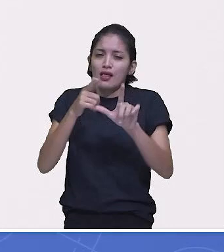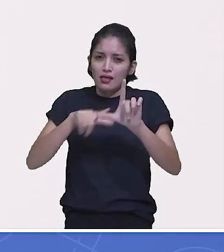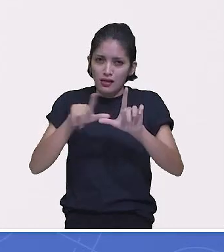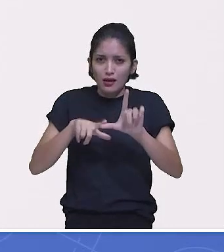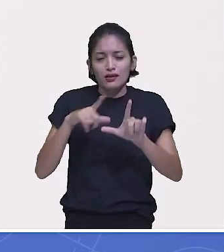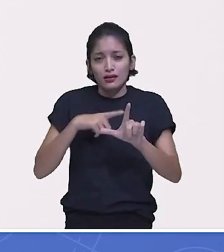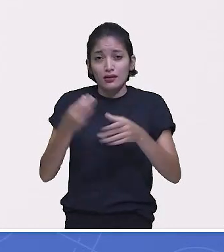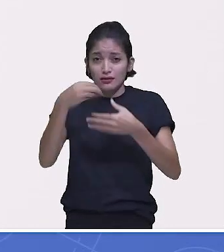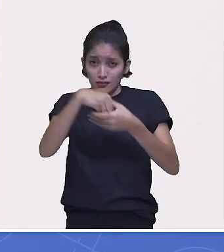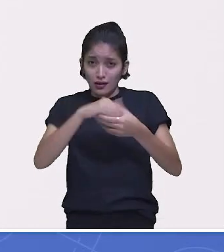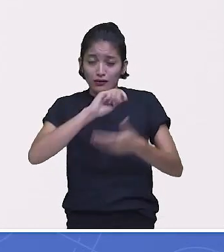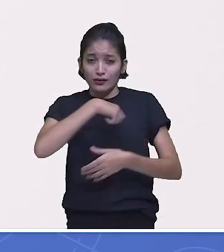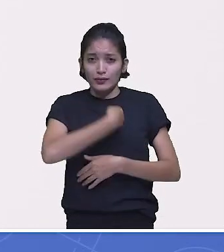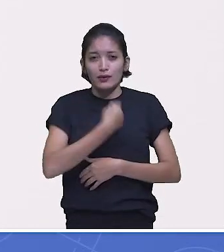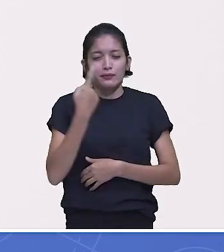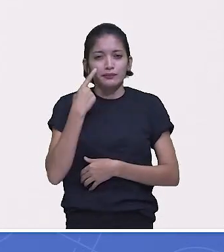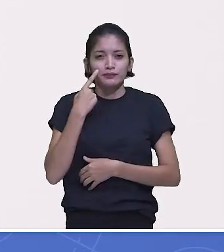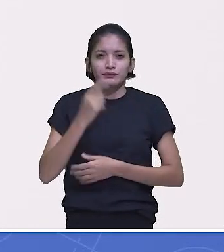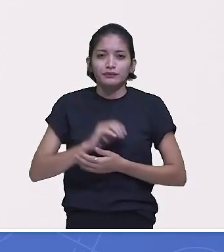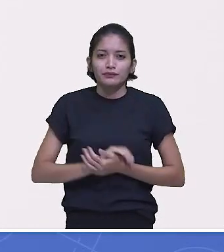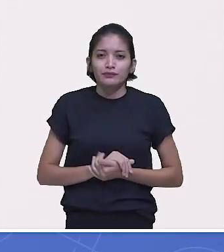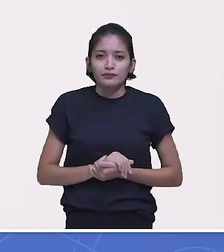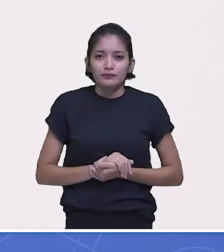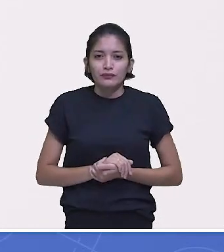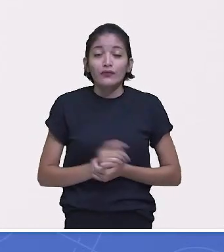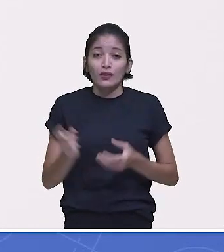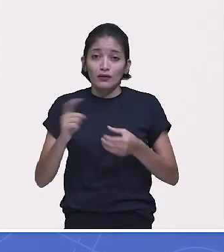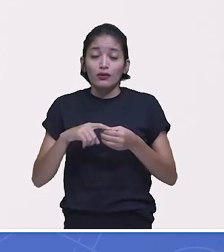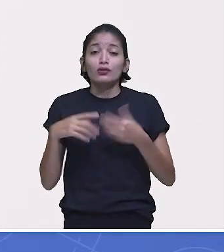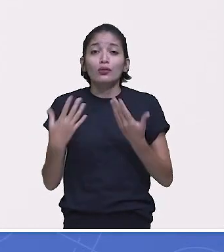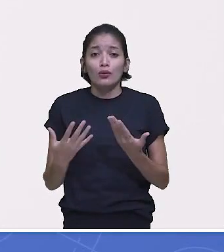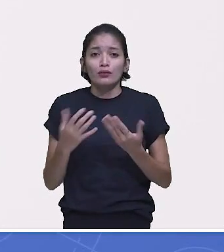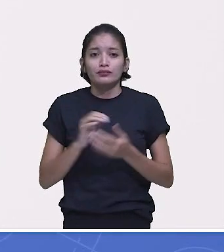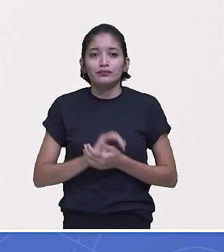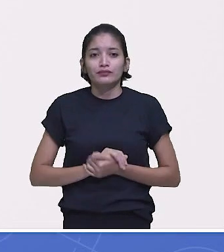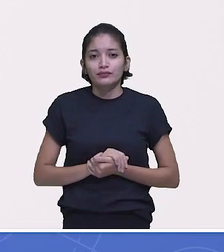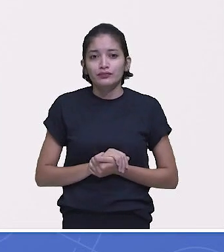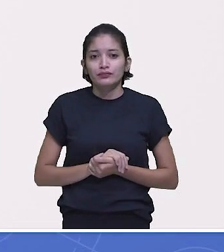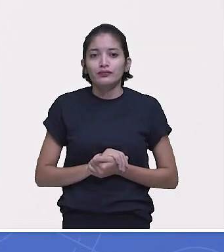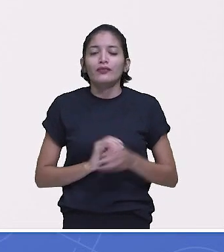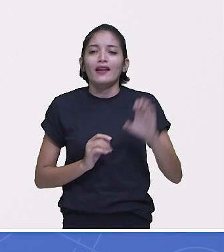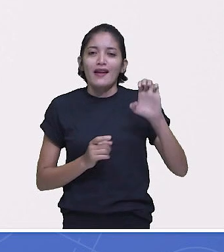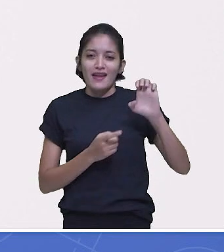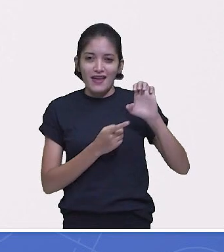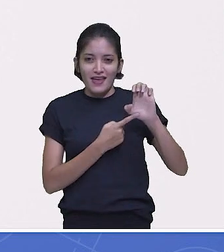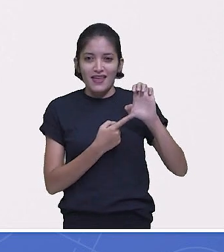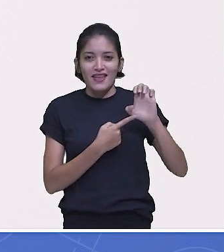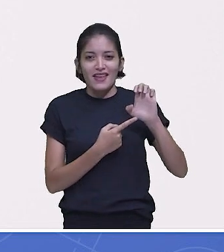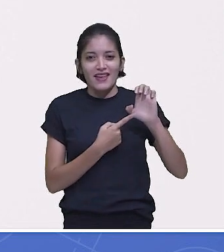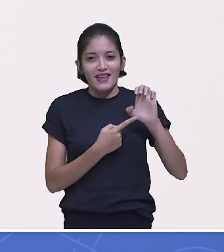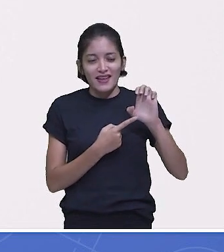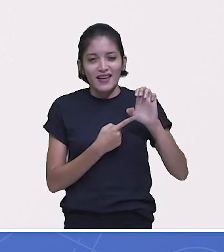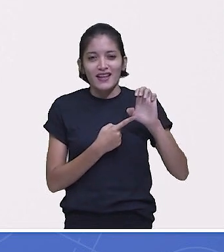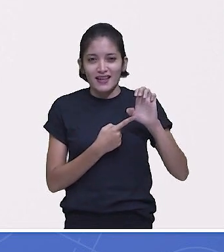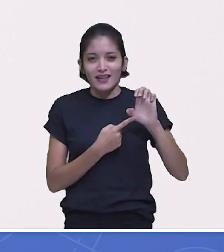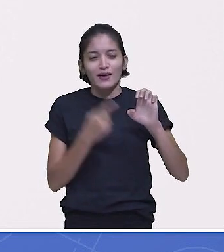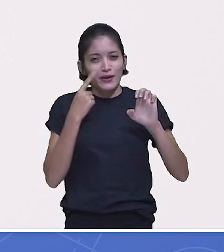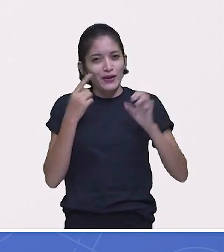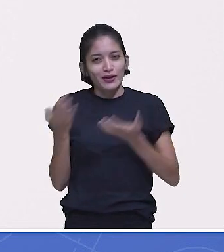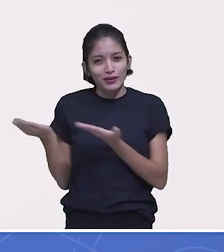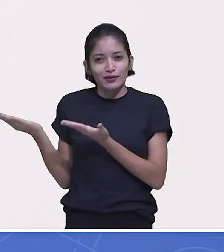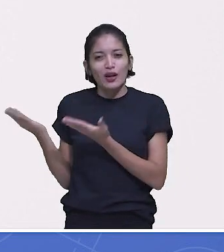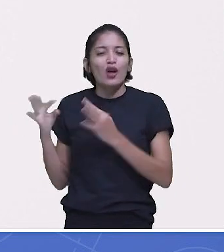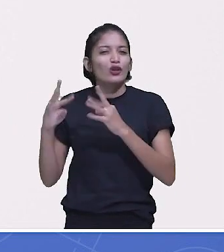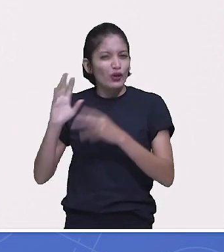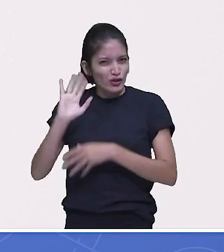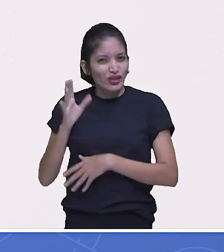nossa correção. Vamos ver, qual que é a alternativa correta mesmo? A letra E, já saiu na tela, todos já